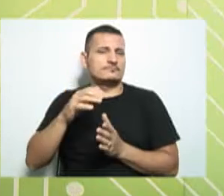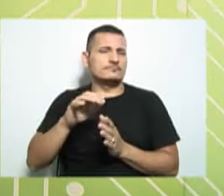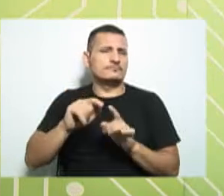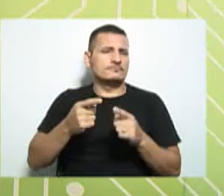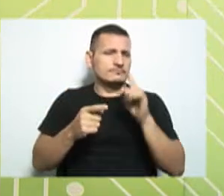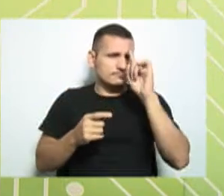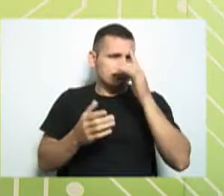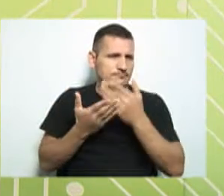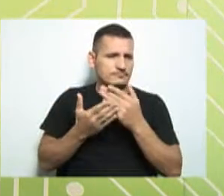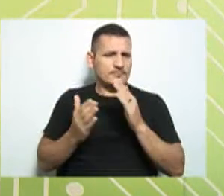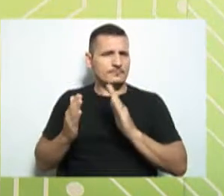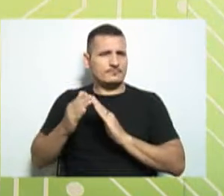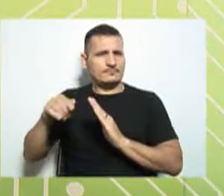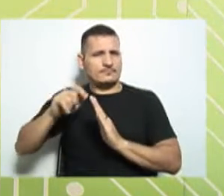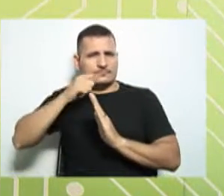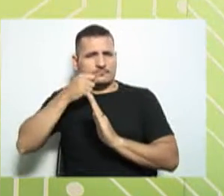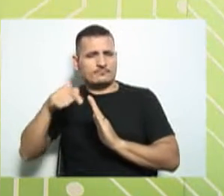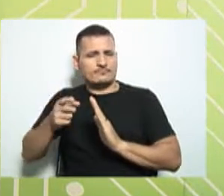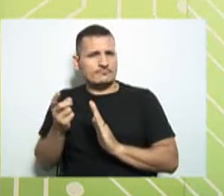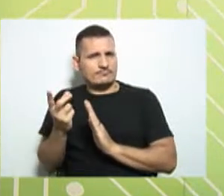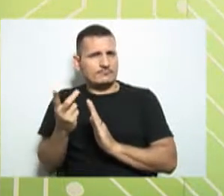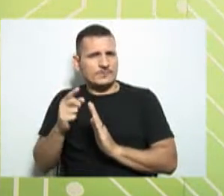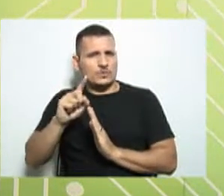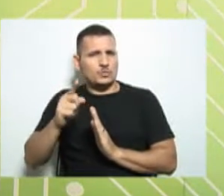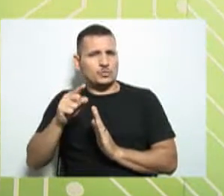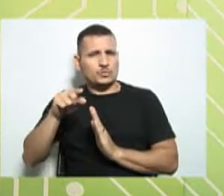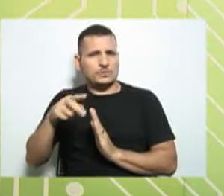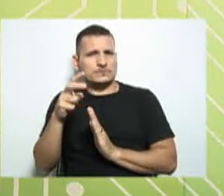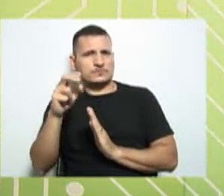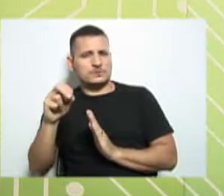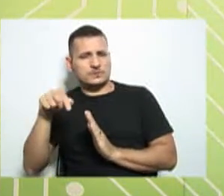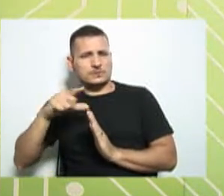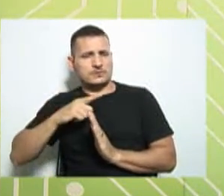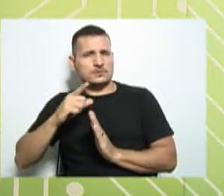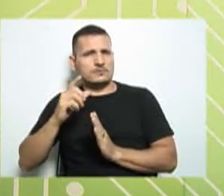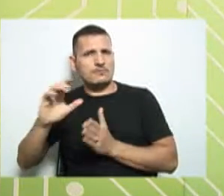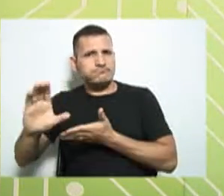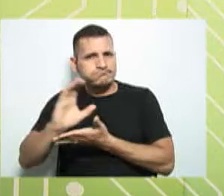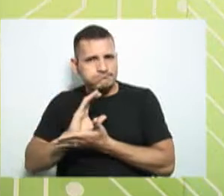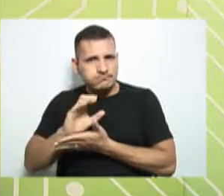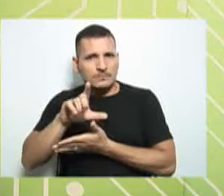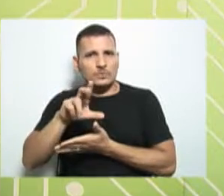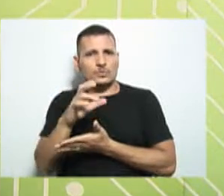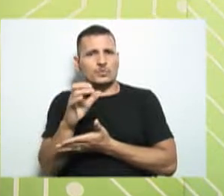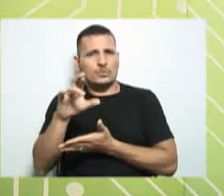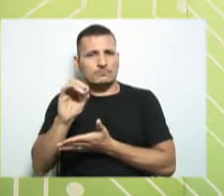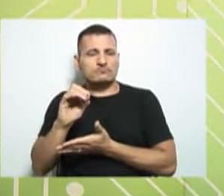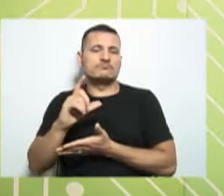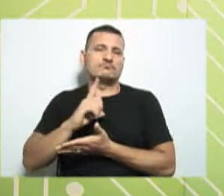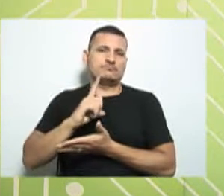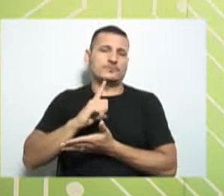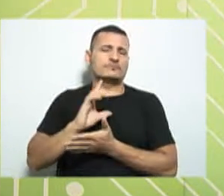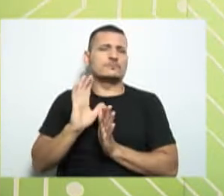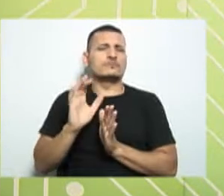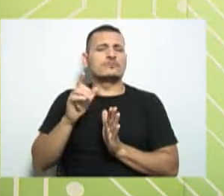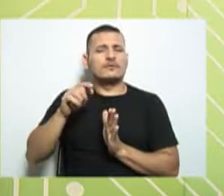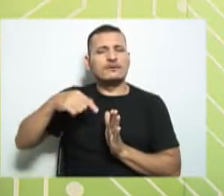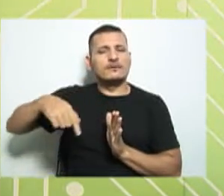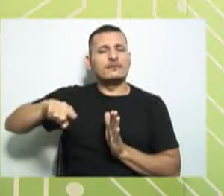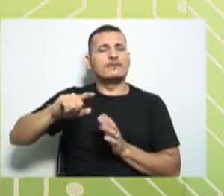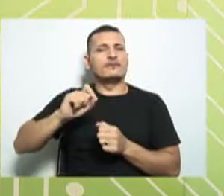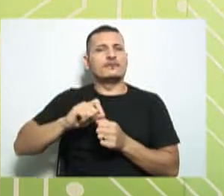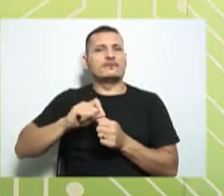que essa padaria vende esse produto a R$ 1,50? Ela tem lucro? Tem. O que eles fazem?